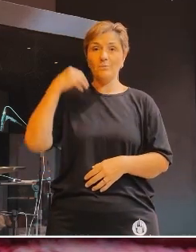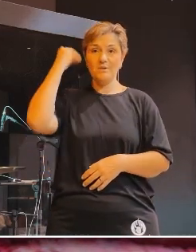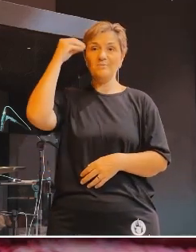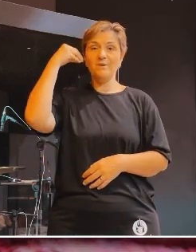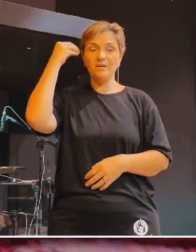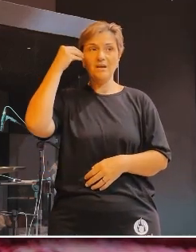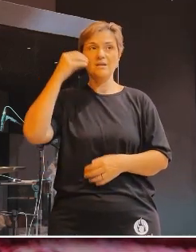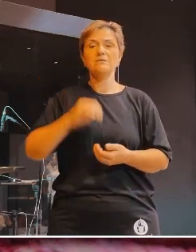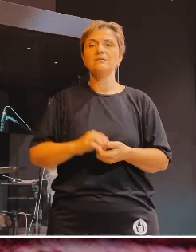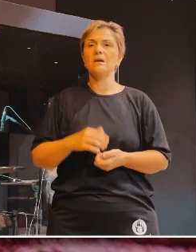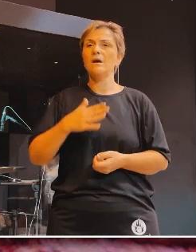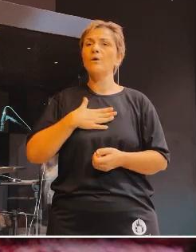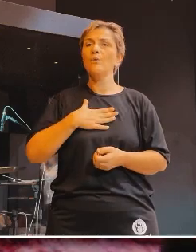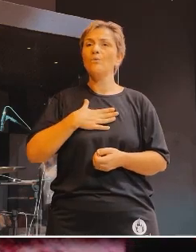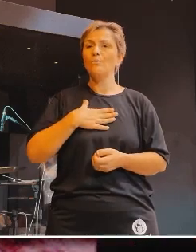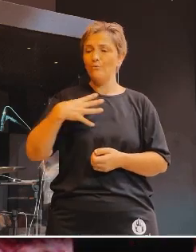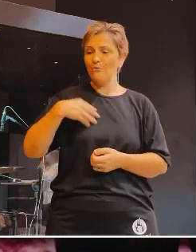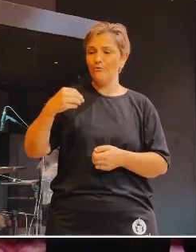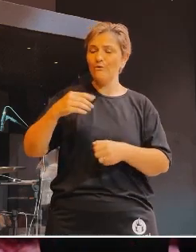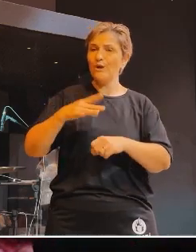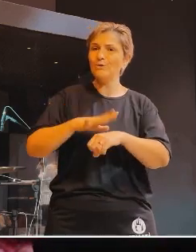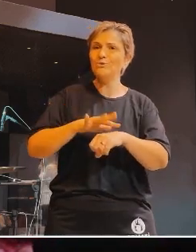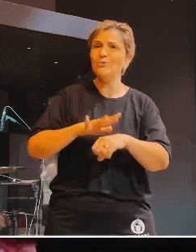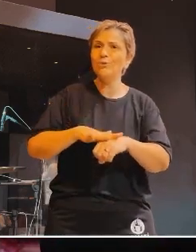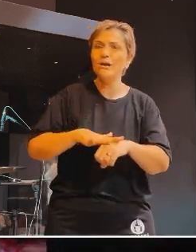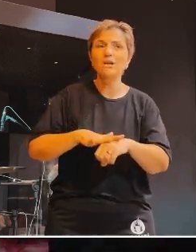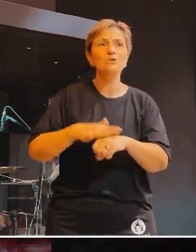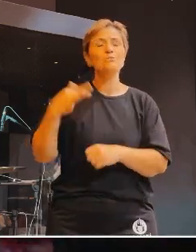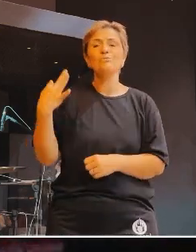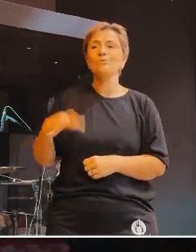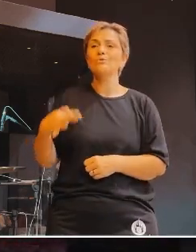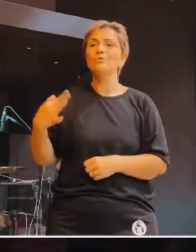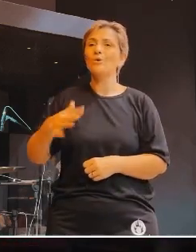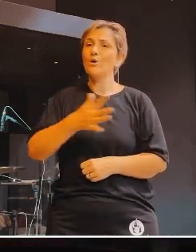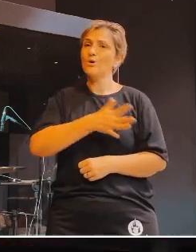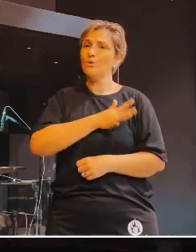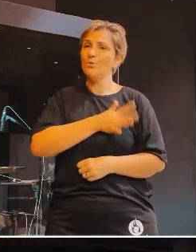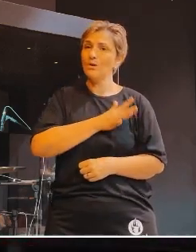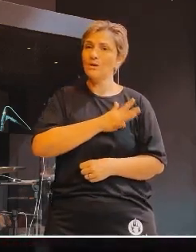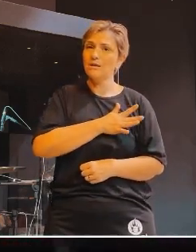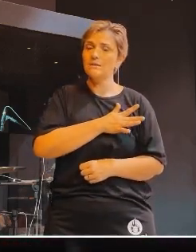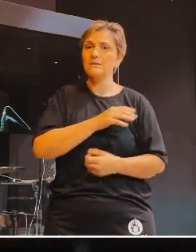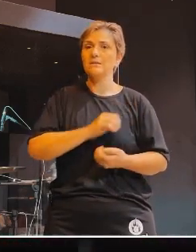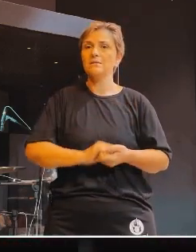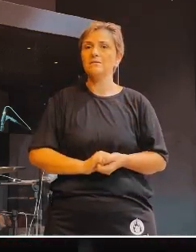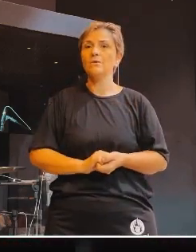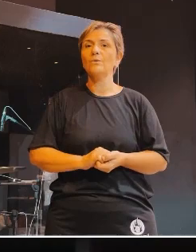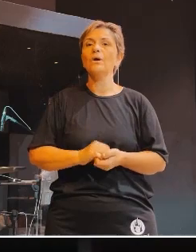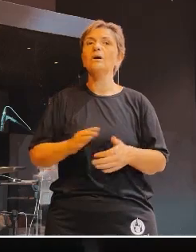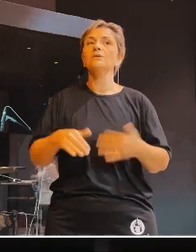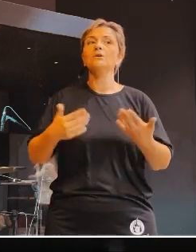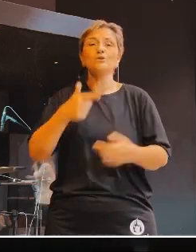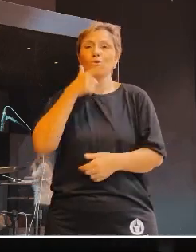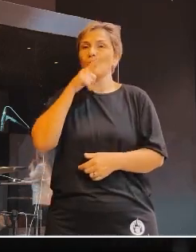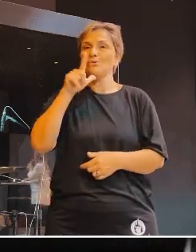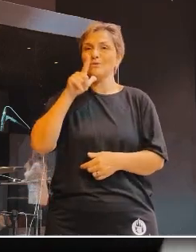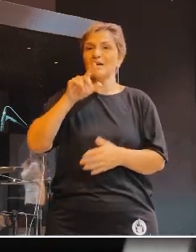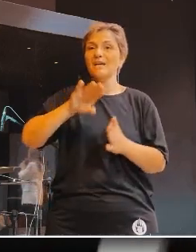filhos. E como dói no nosso coração a impotência de tirar a dor deles.